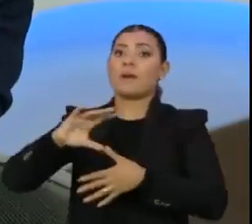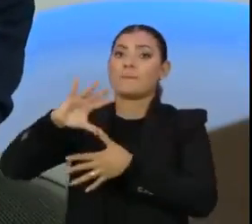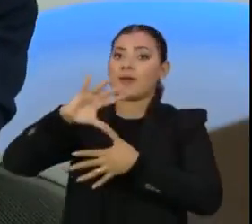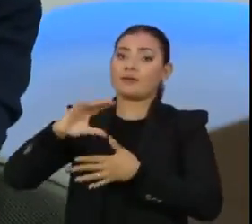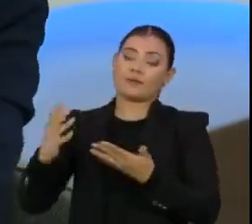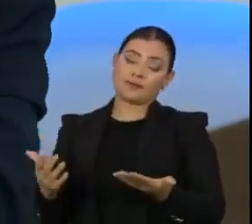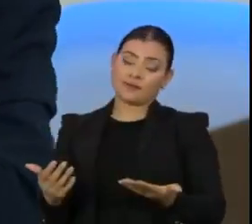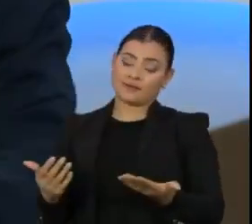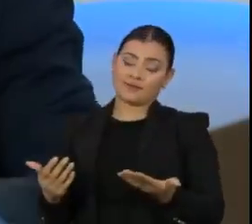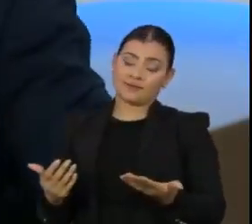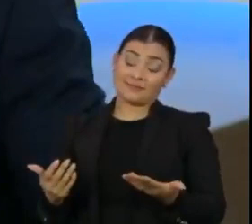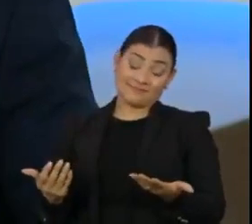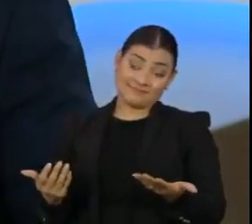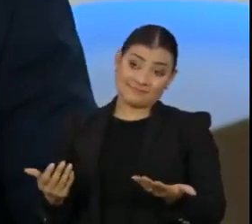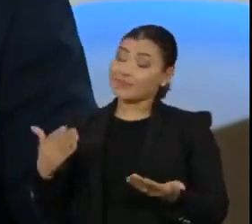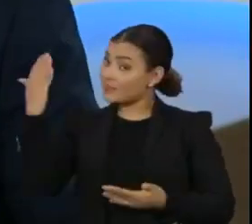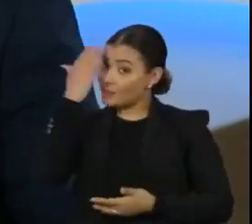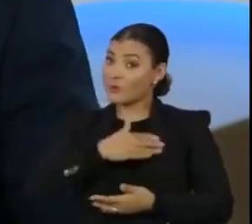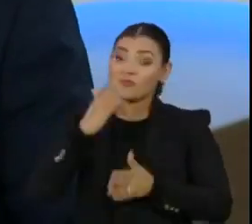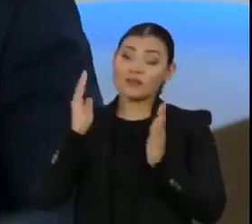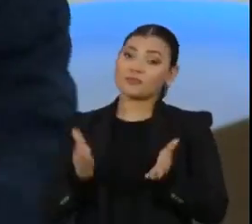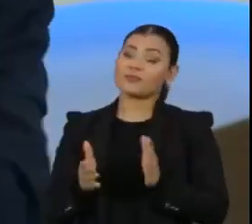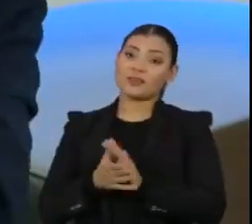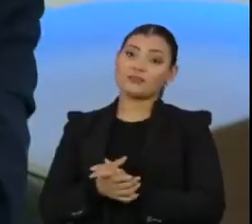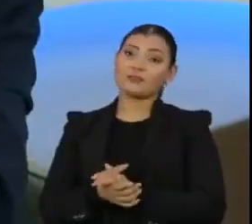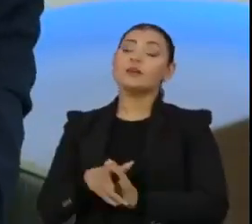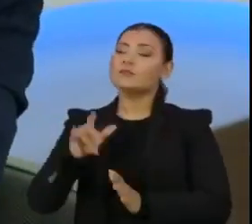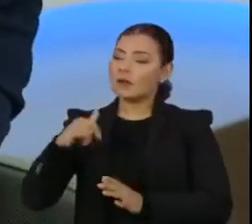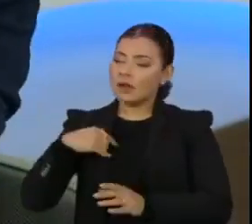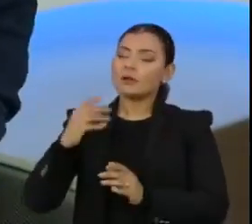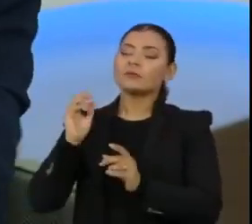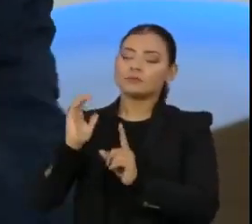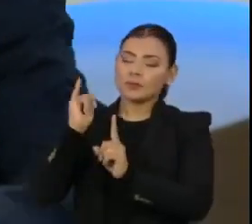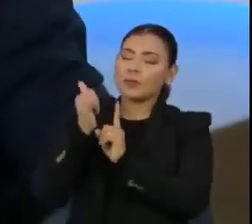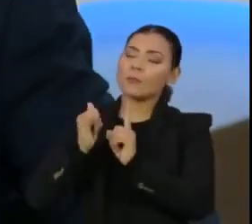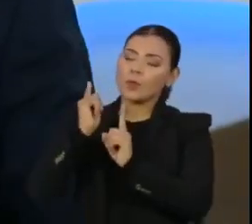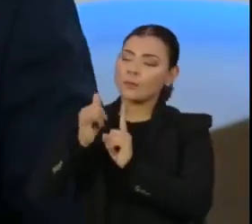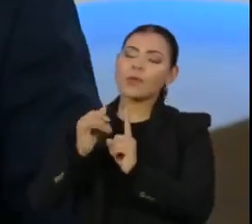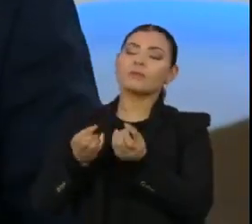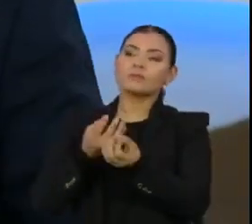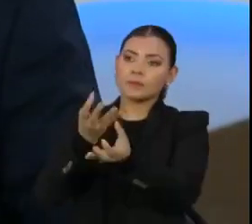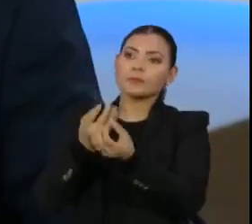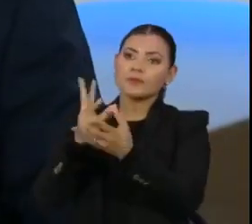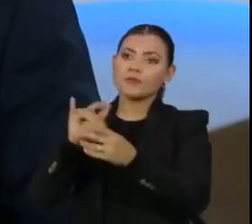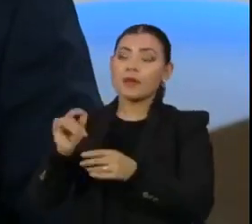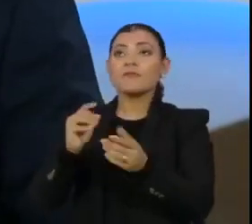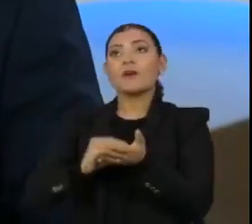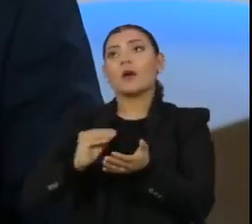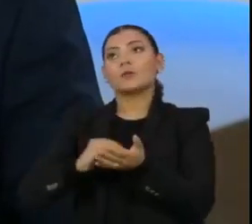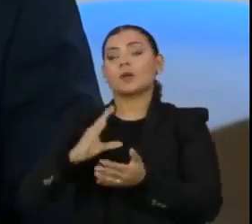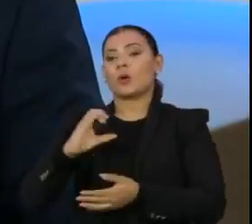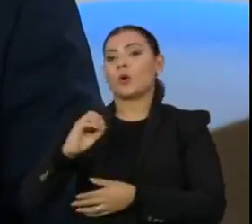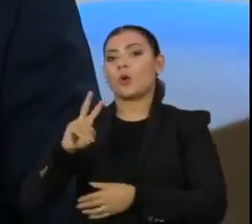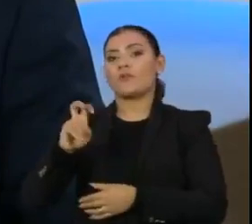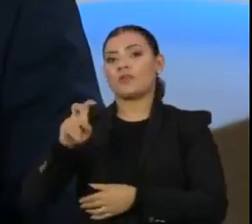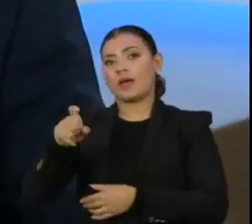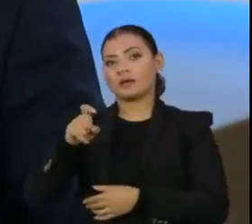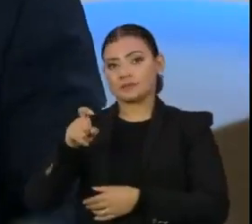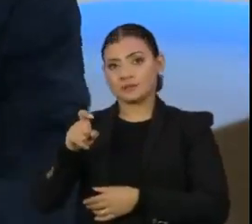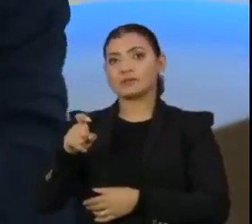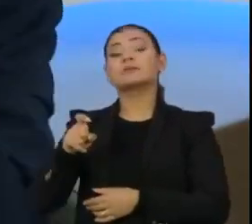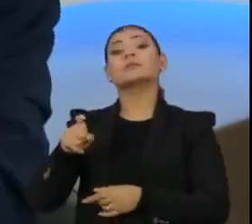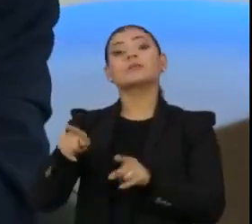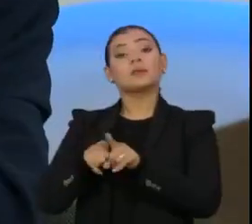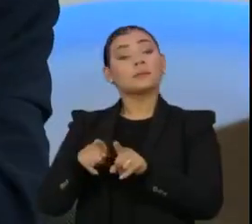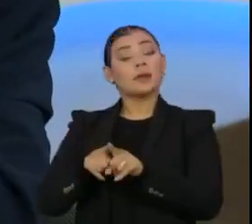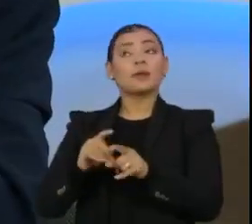comprovado. Nós vamos ter mais alguns depoimentos nesse sentido, falta aprofundar sobre a questão da Covaxin, mas esse aspecto já está